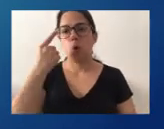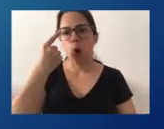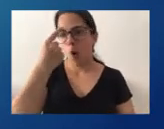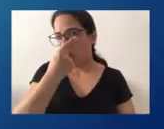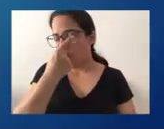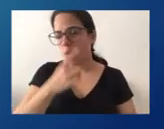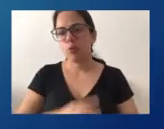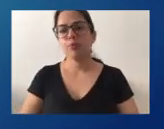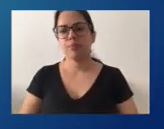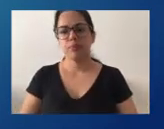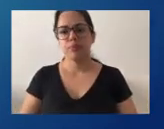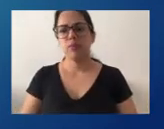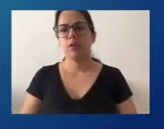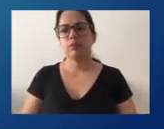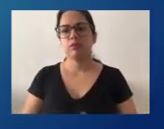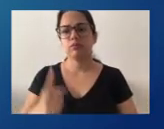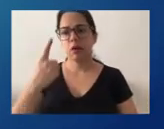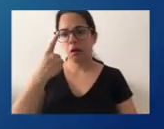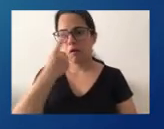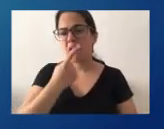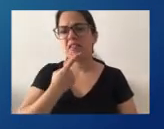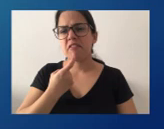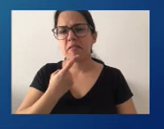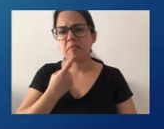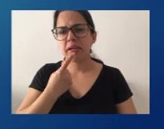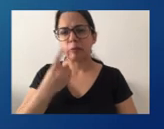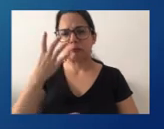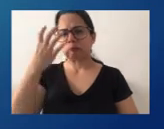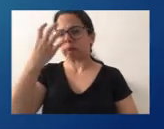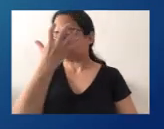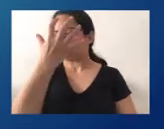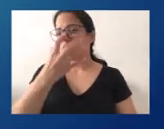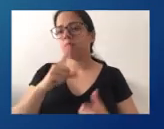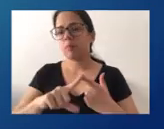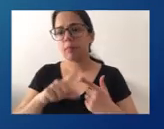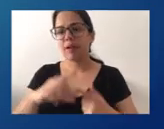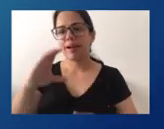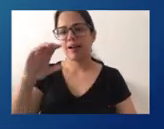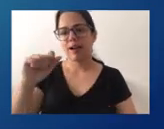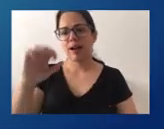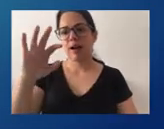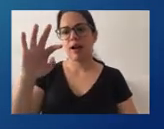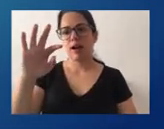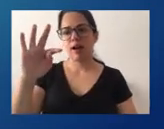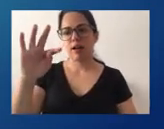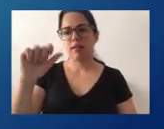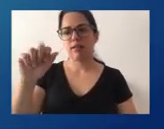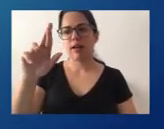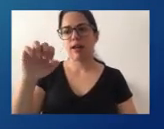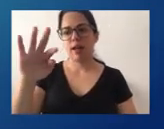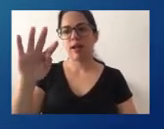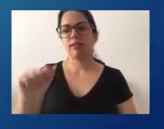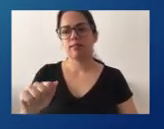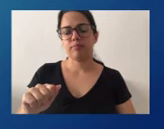como conjuntivite e ceratite, assim como a catarata. Então, tem que ter muito cuidado quando vamos ter contato com